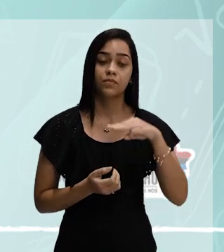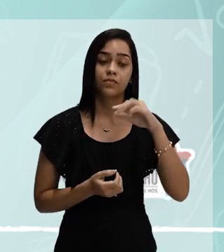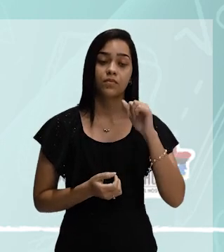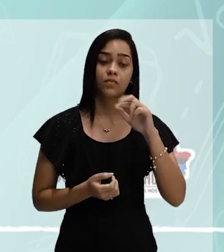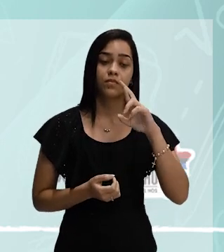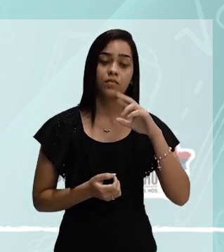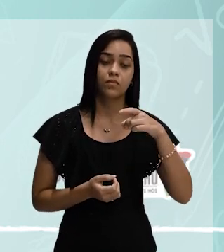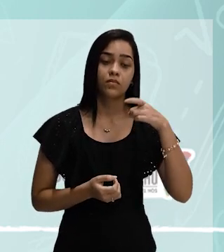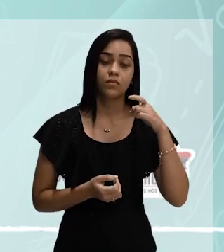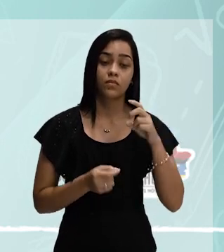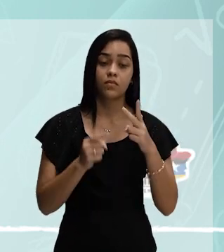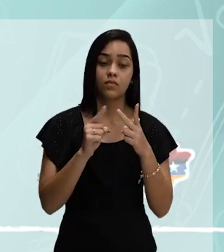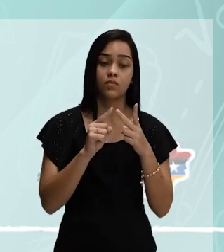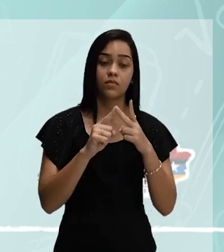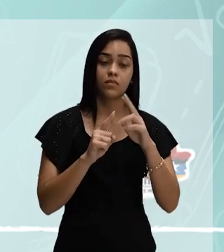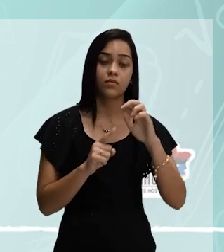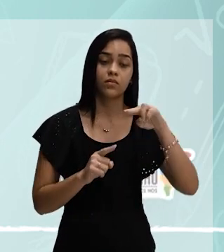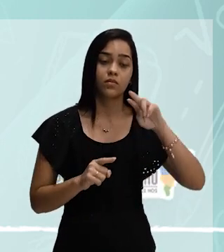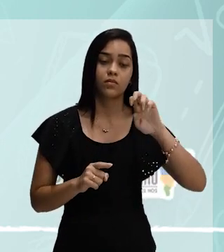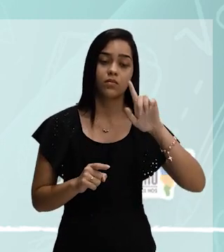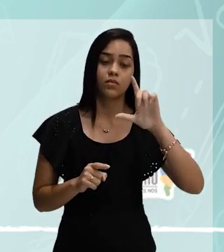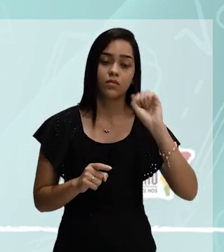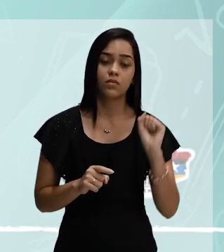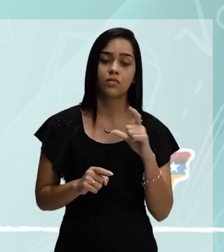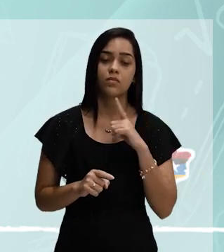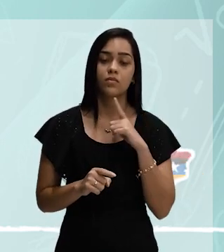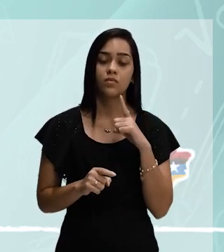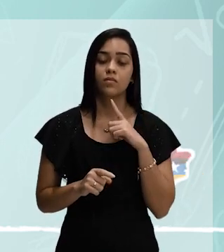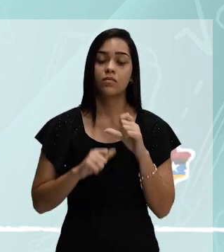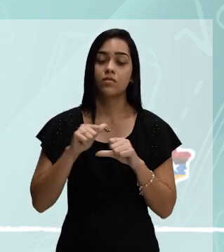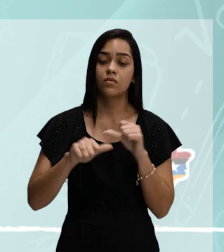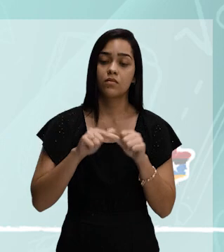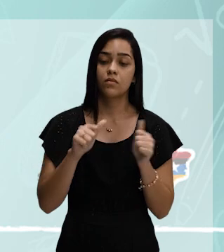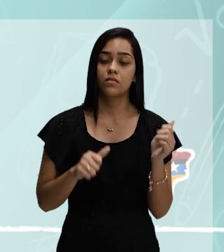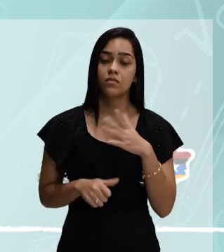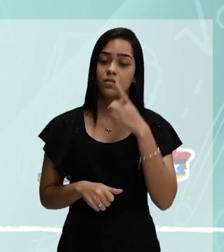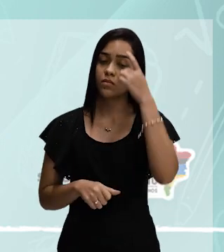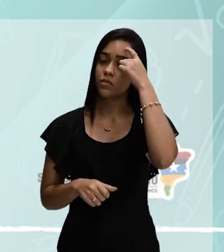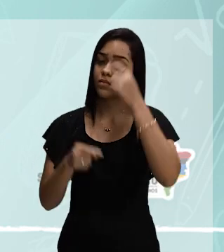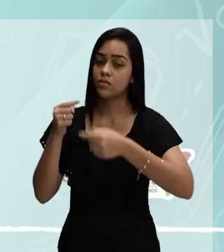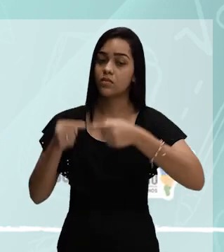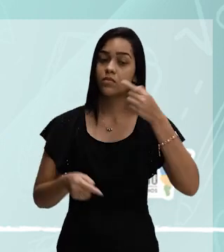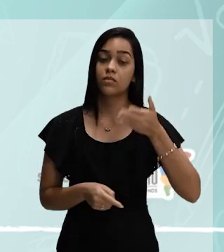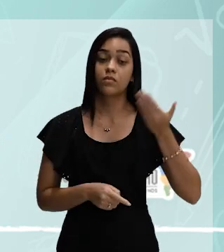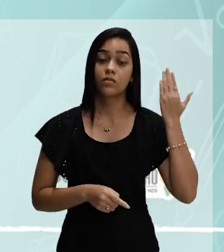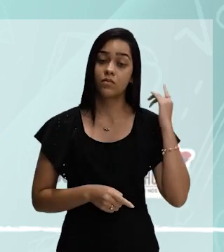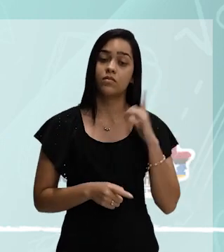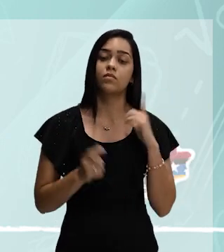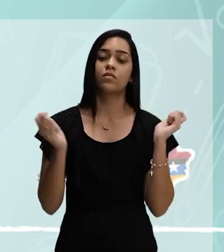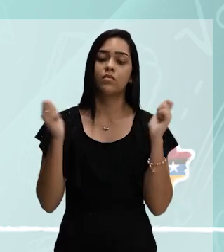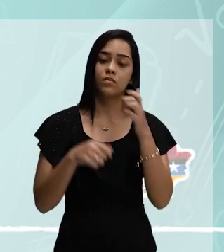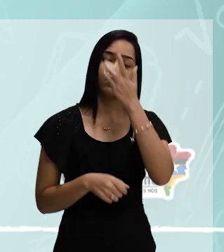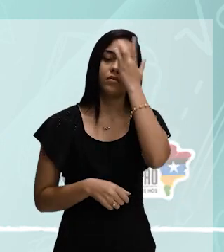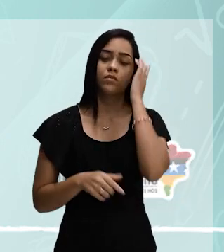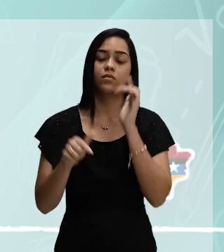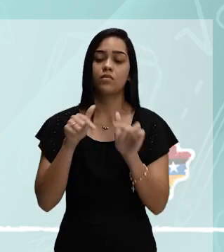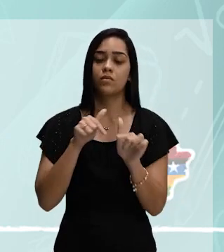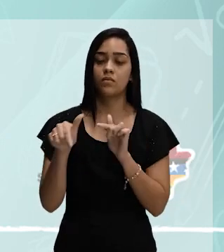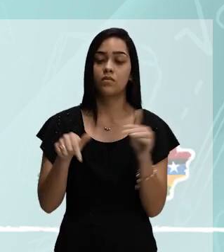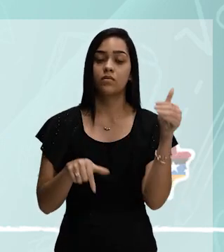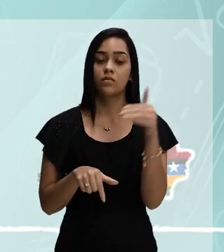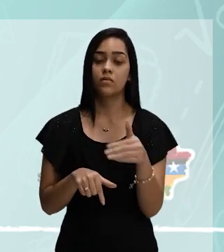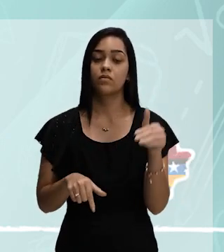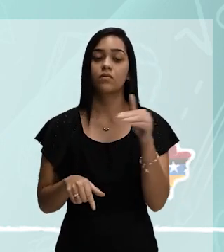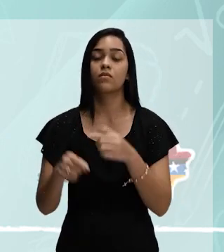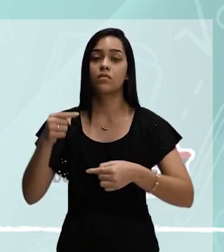e Engels propuseram uma grande mudança para o pensamento político da época. A capacidade de os